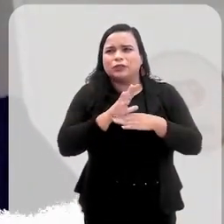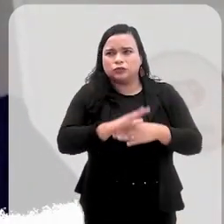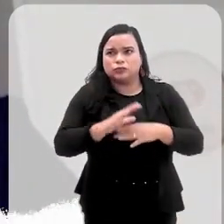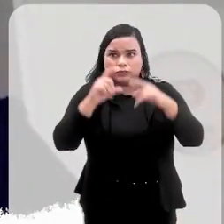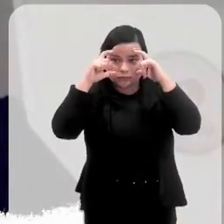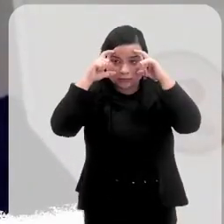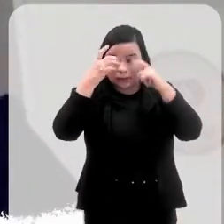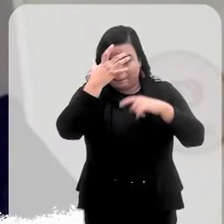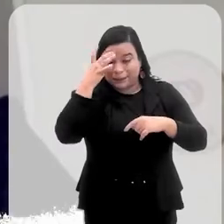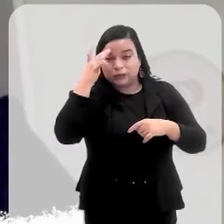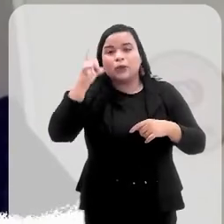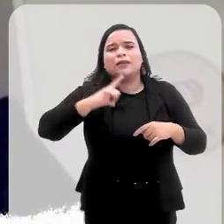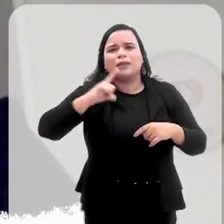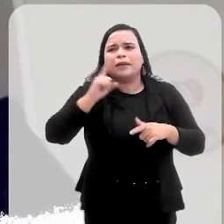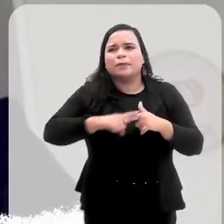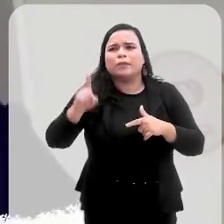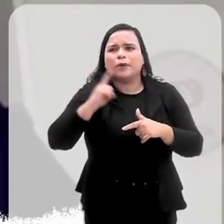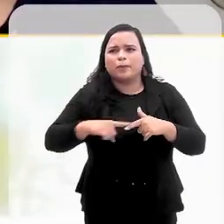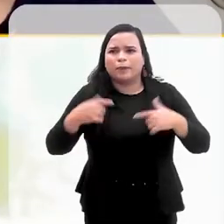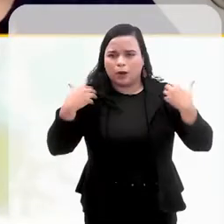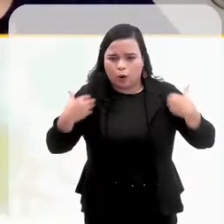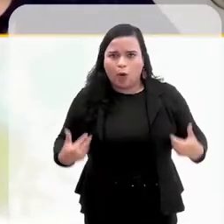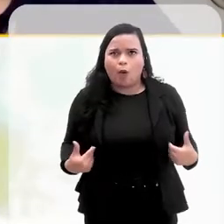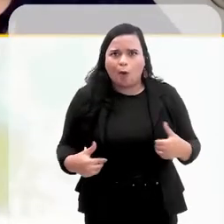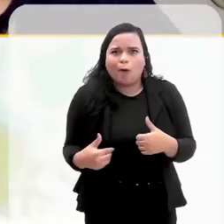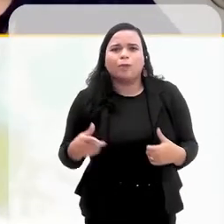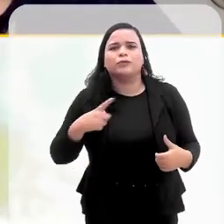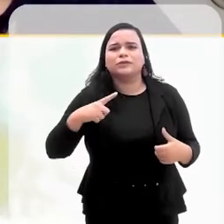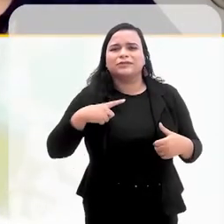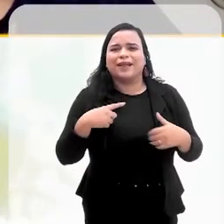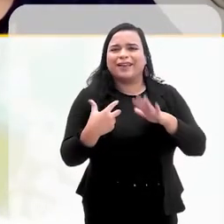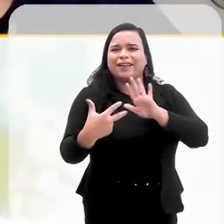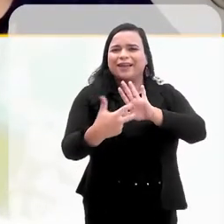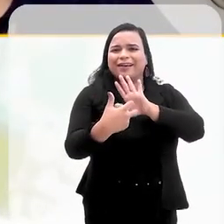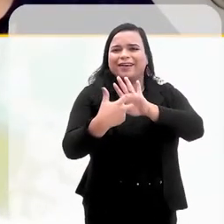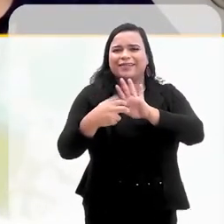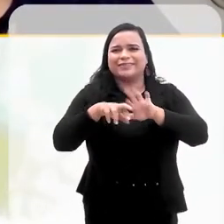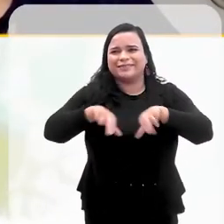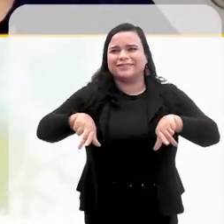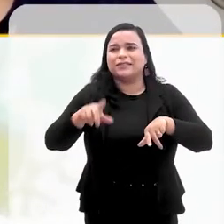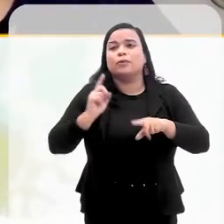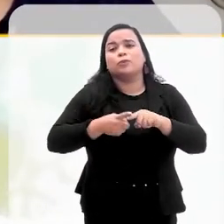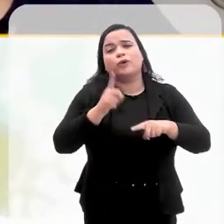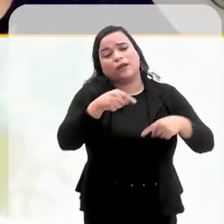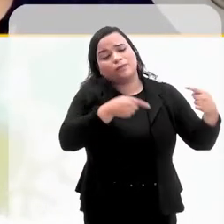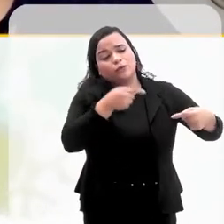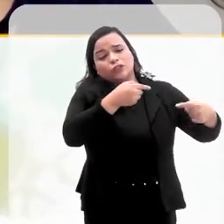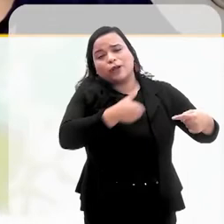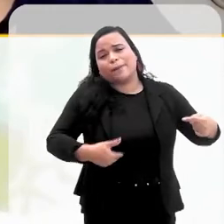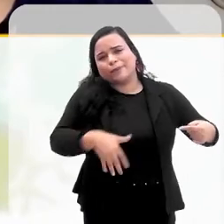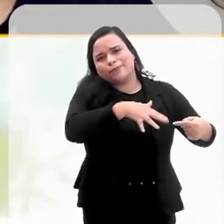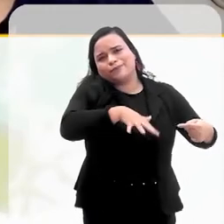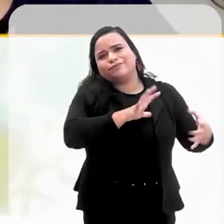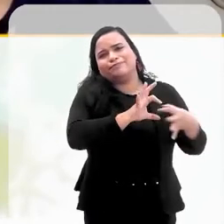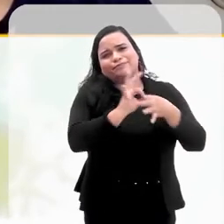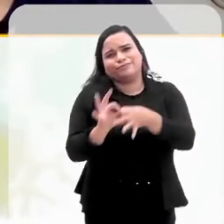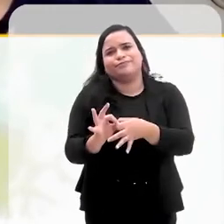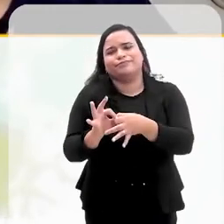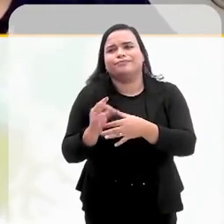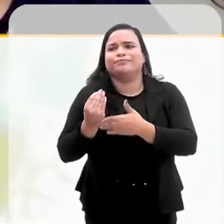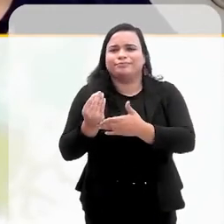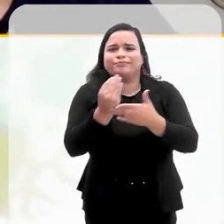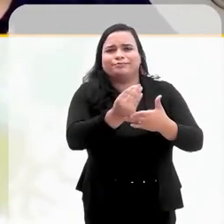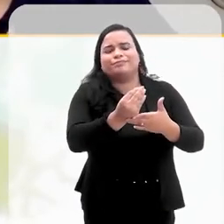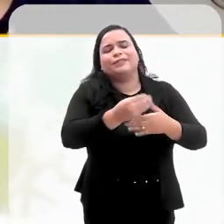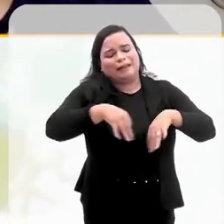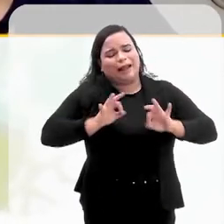somos de tipo, políticas públicas, né, Dani? Sim, com Para certeza. garantir esses equipamentos, né? Essa questão do